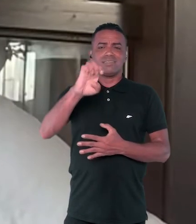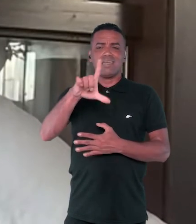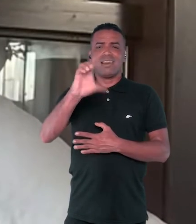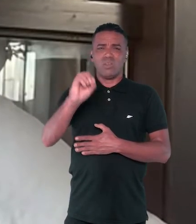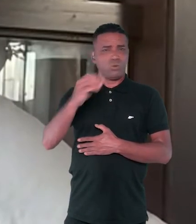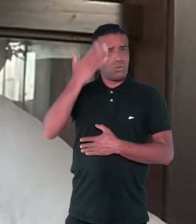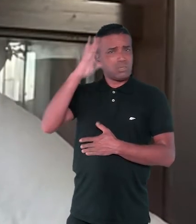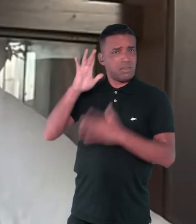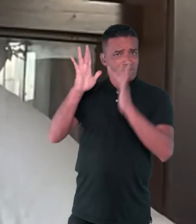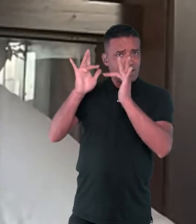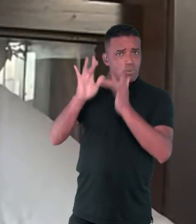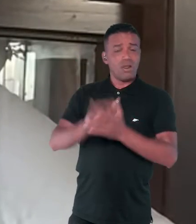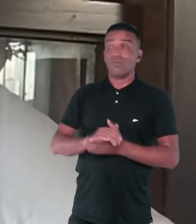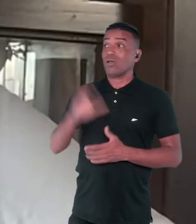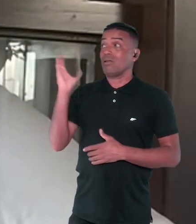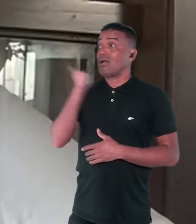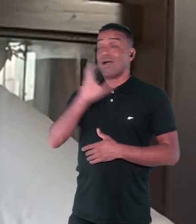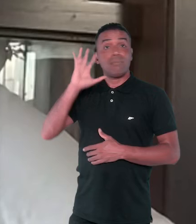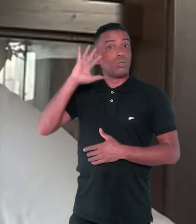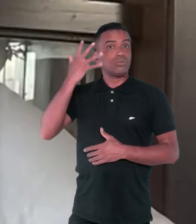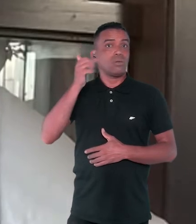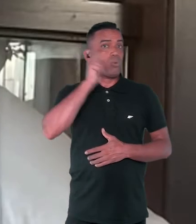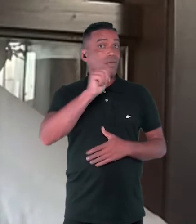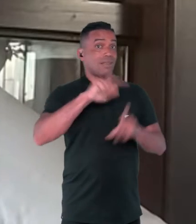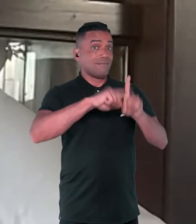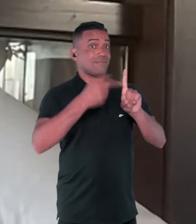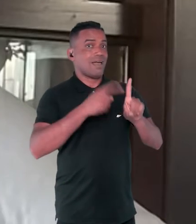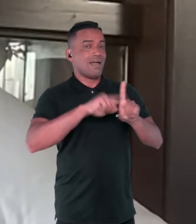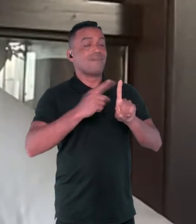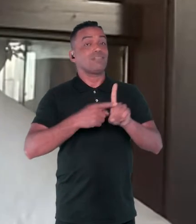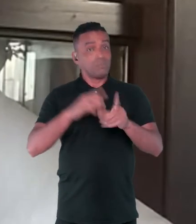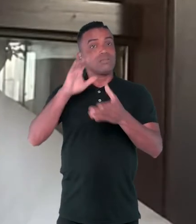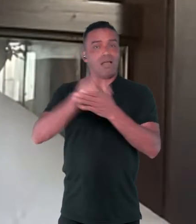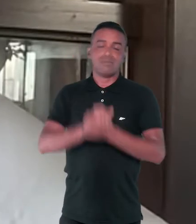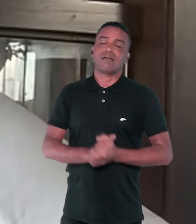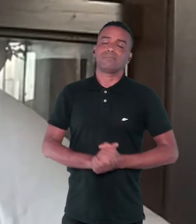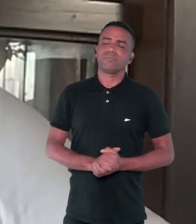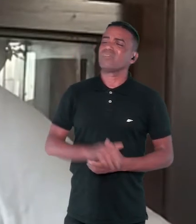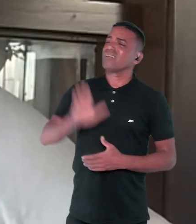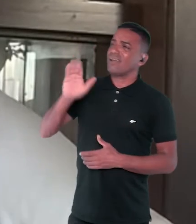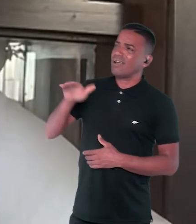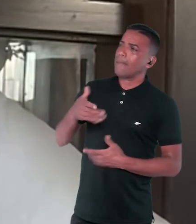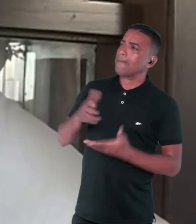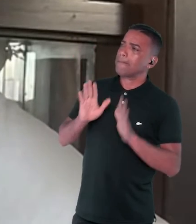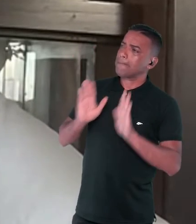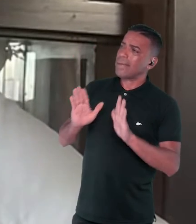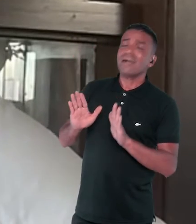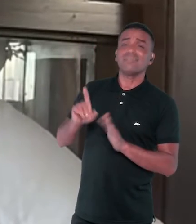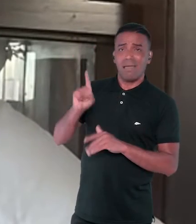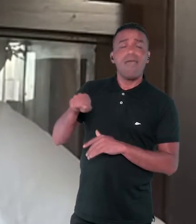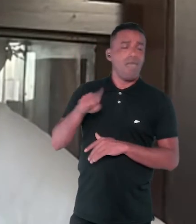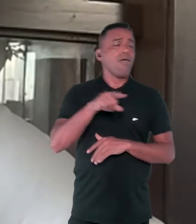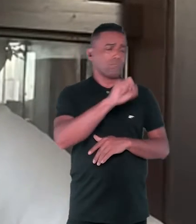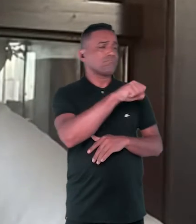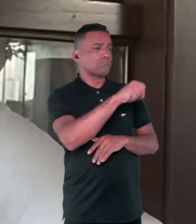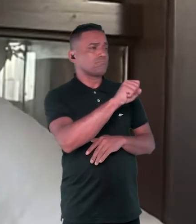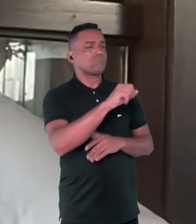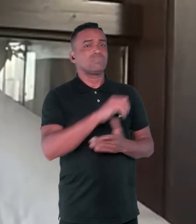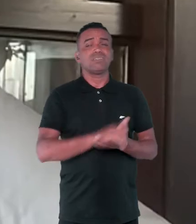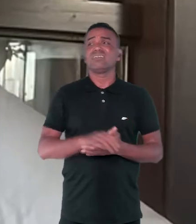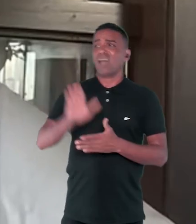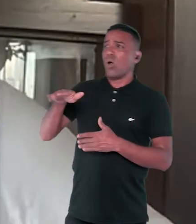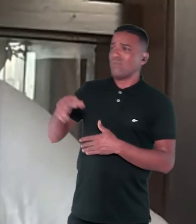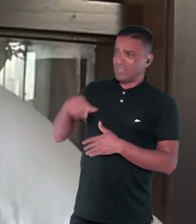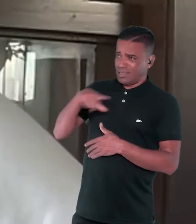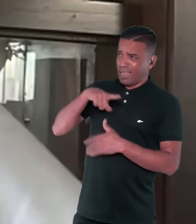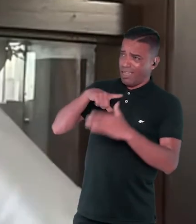sabia que você estava namorando, eu falei, foi tudo muito rápido, que a moça está grávida, então você tem que casar. Falei, mas, sim, senhor. Pô, mas